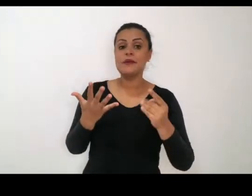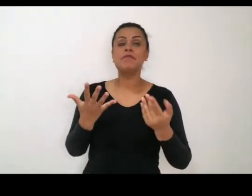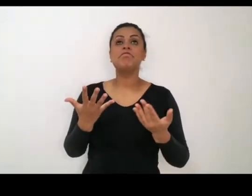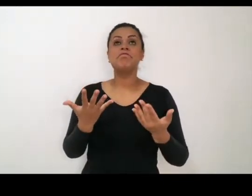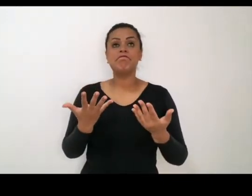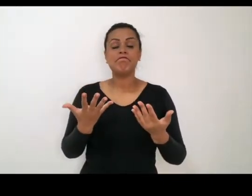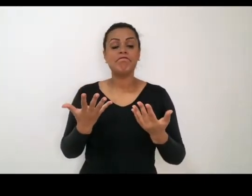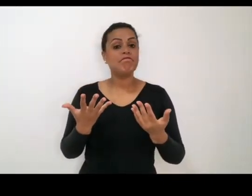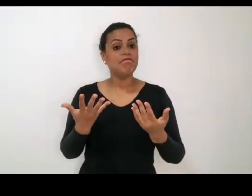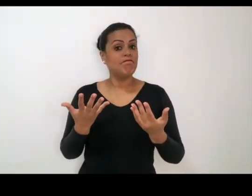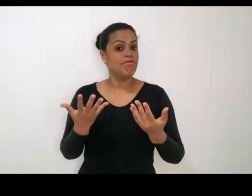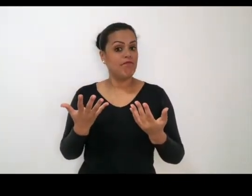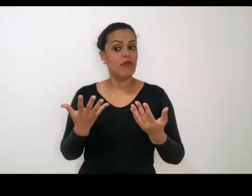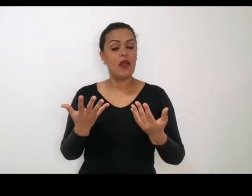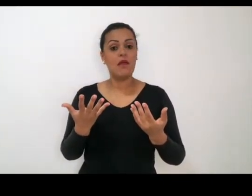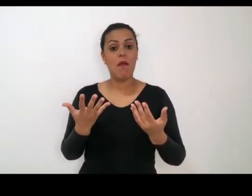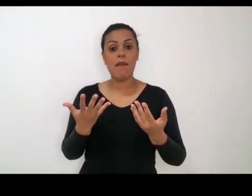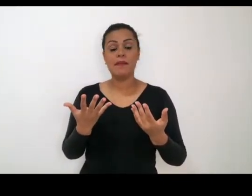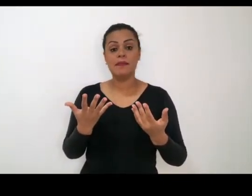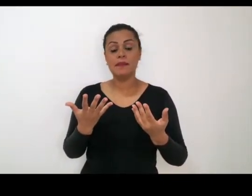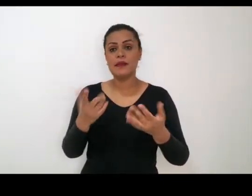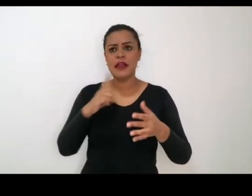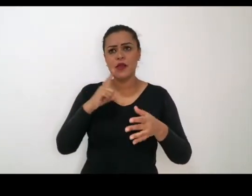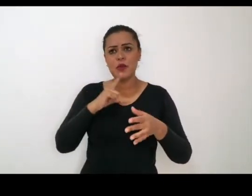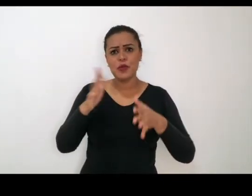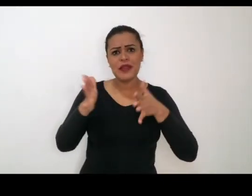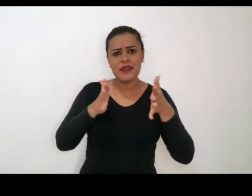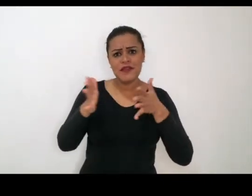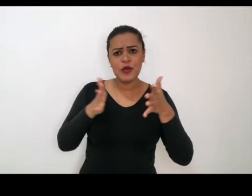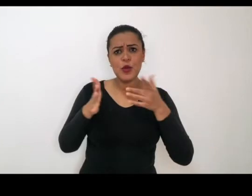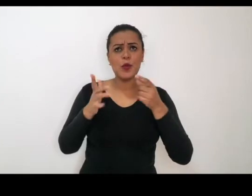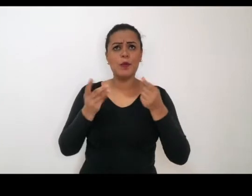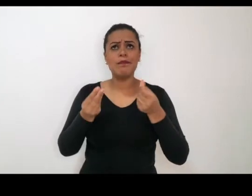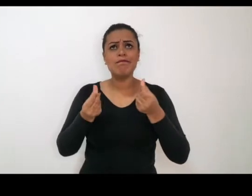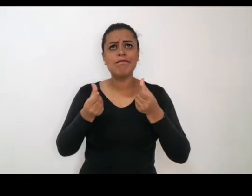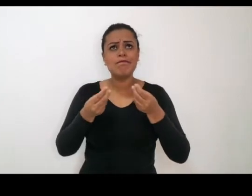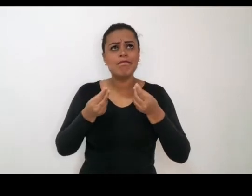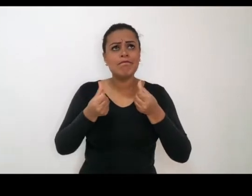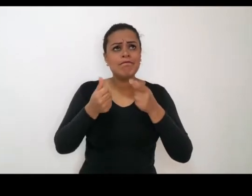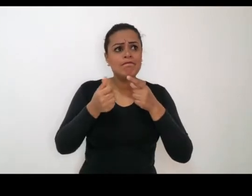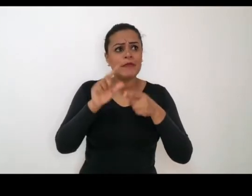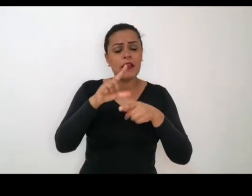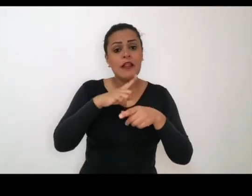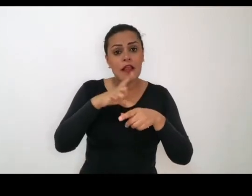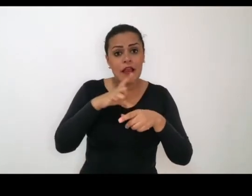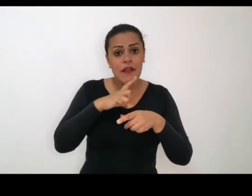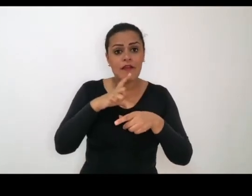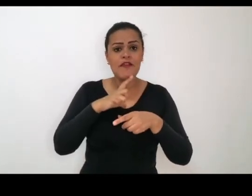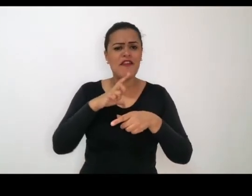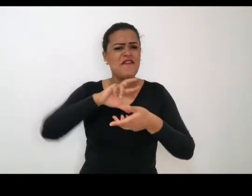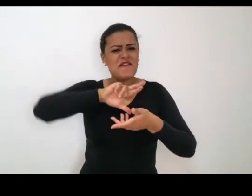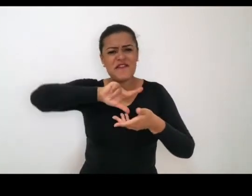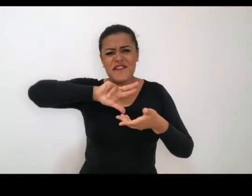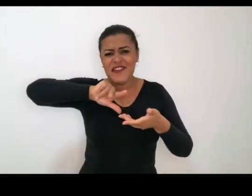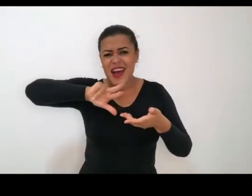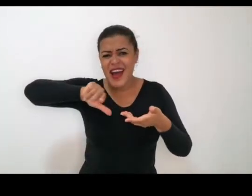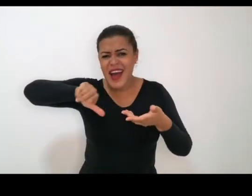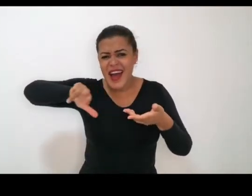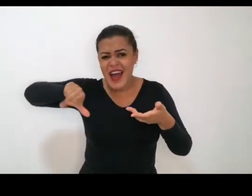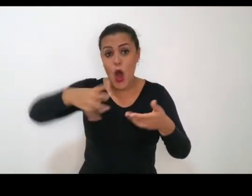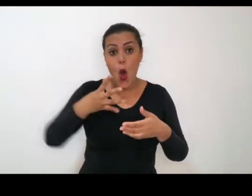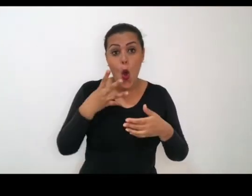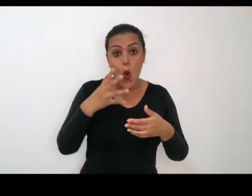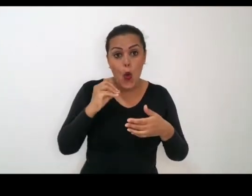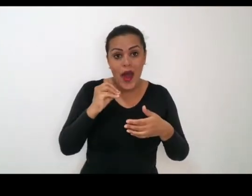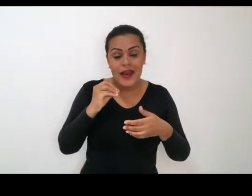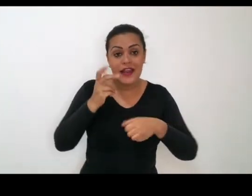teve uma quantidade muito grande de vídeos naquela época, eram 40 vídeos, nós fizemos uma mostra com 30 vídeos,